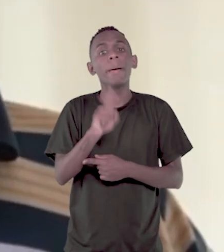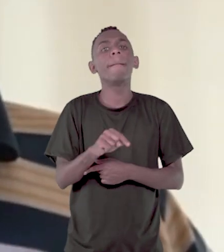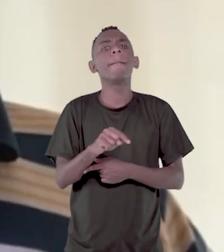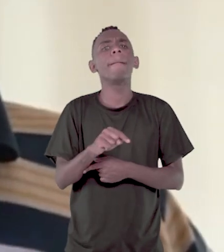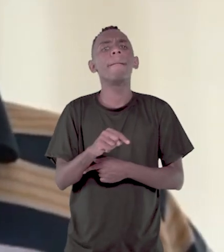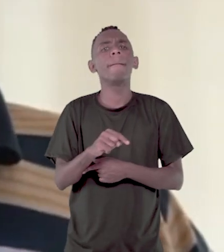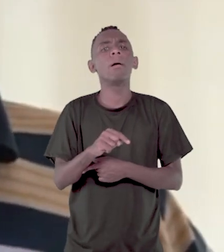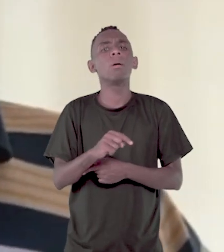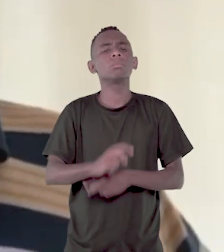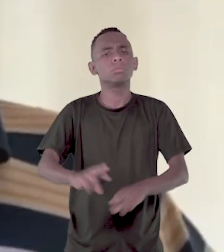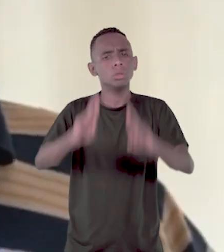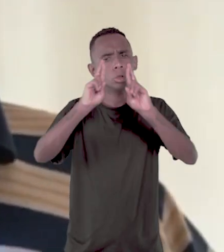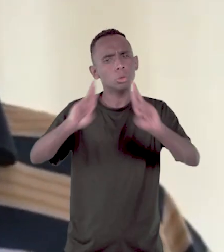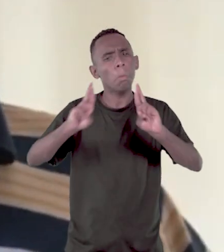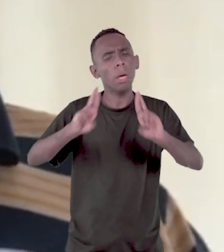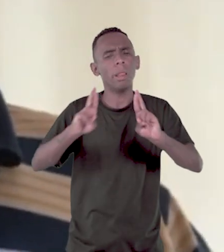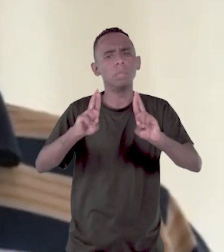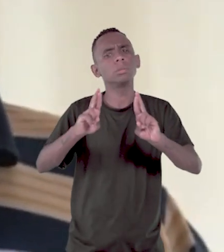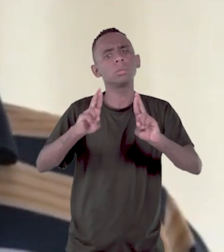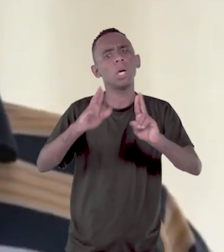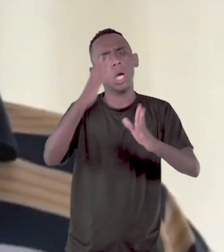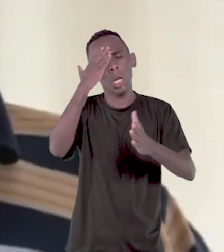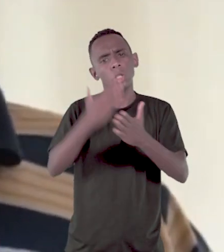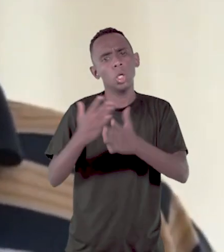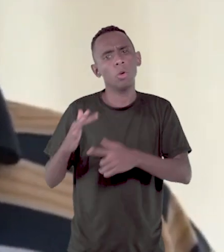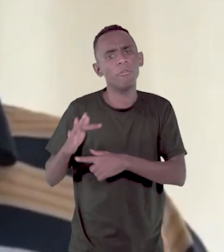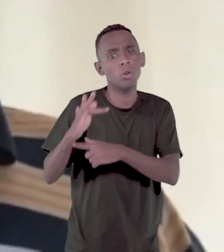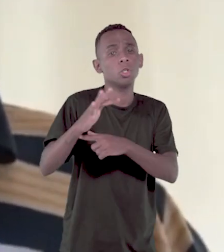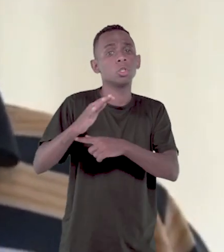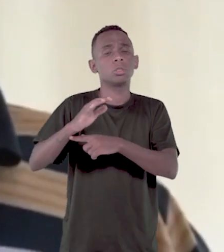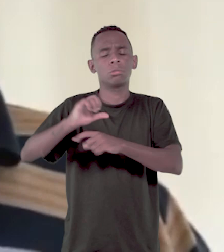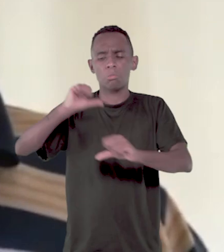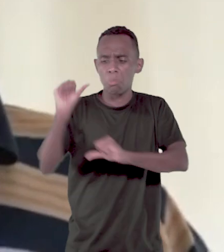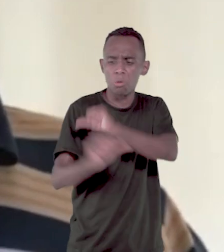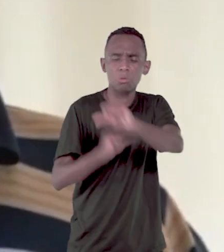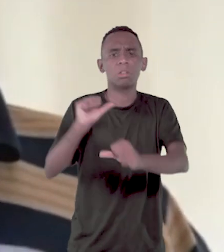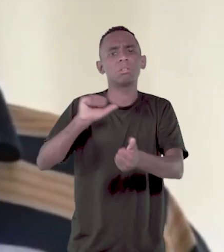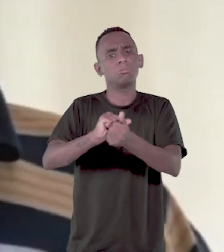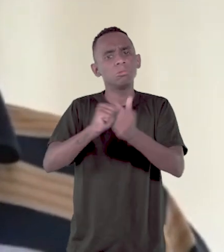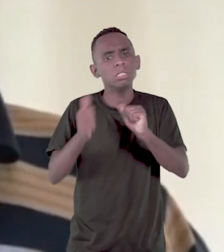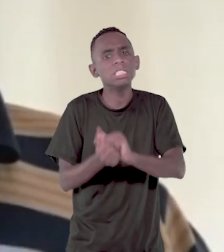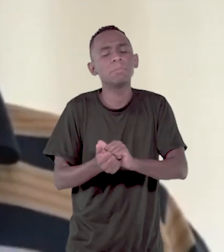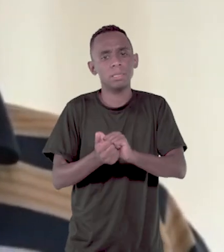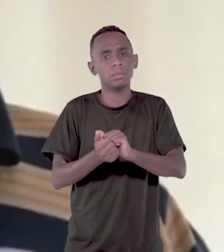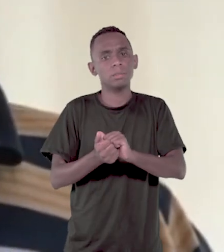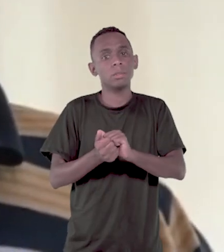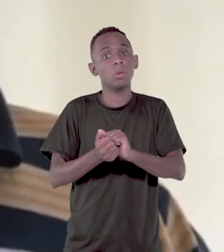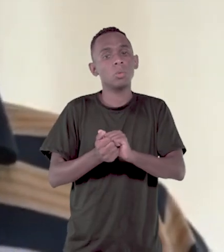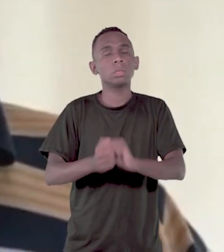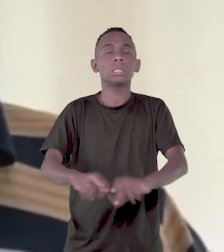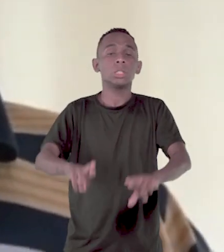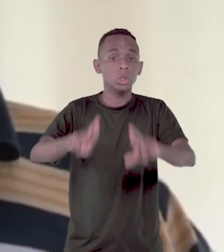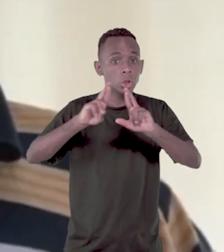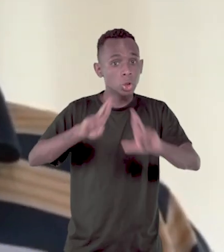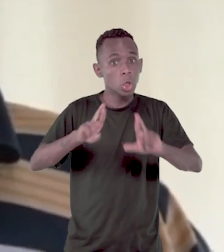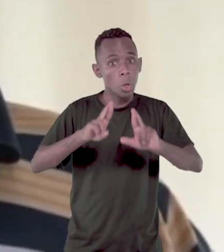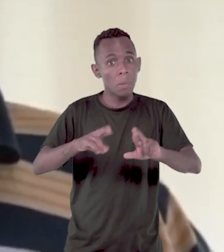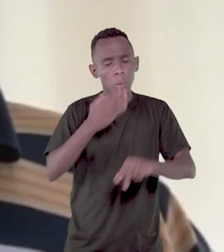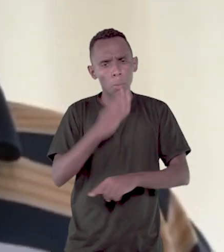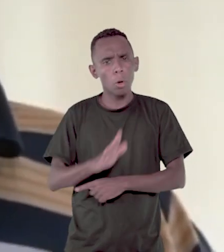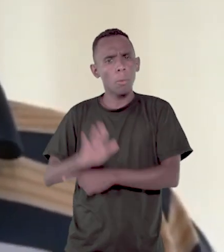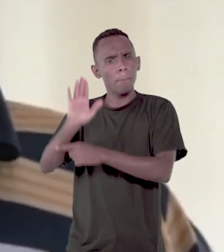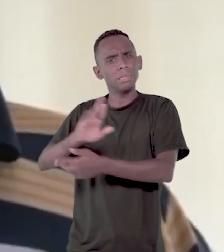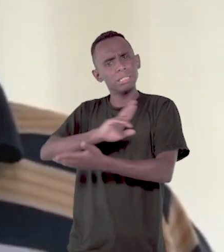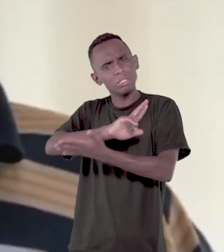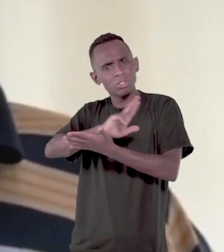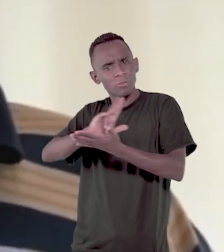de esperança nesse sentido, né? De mudanças, um ano que aí promete